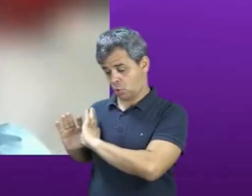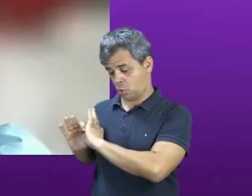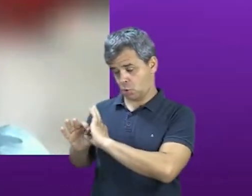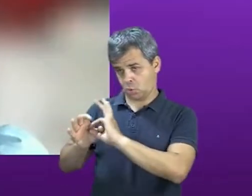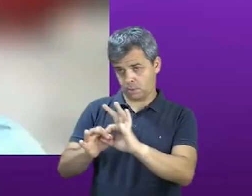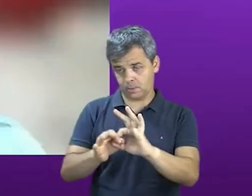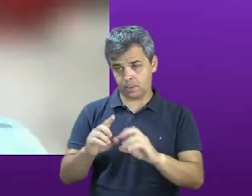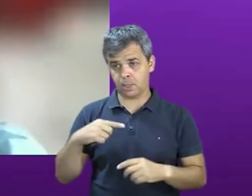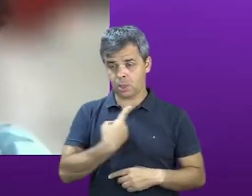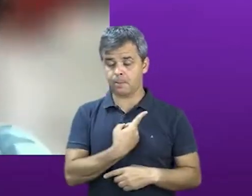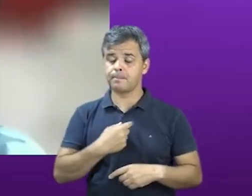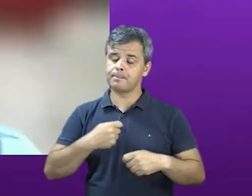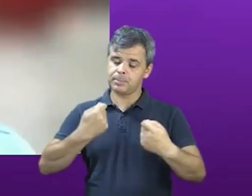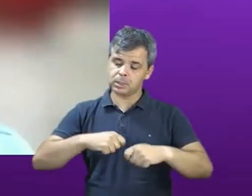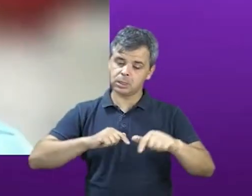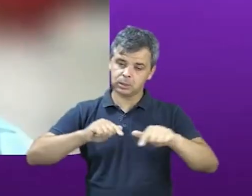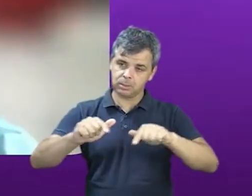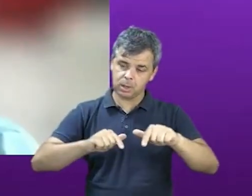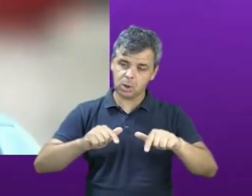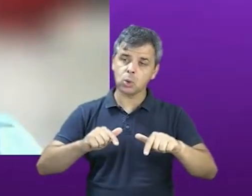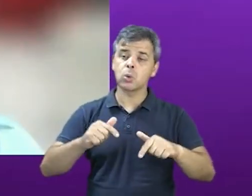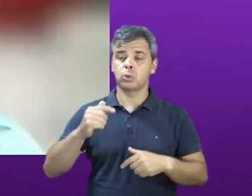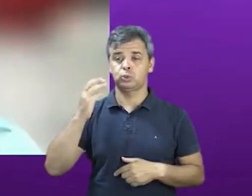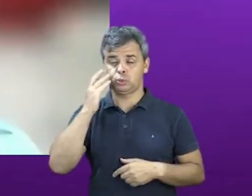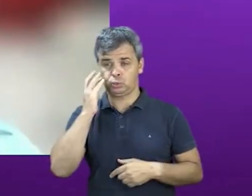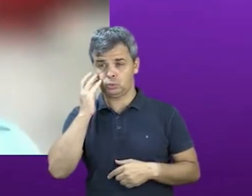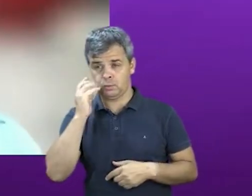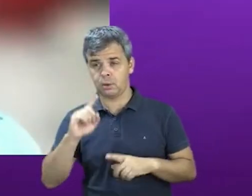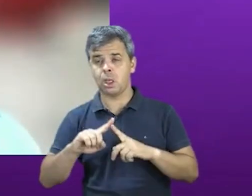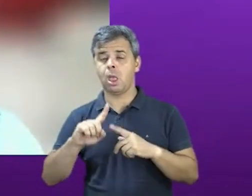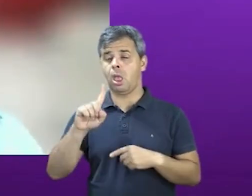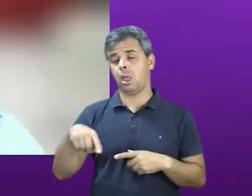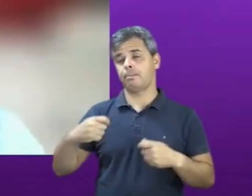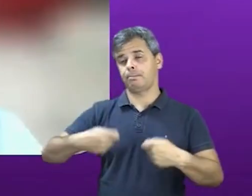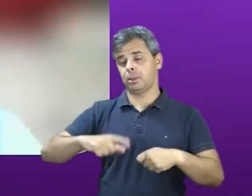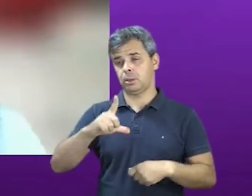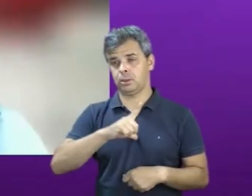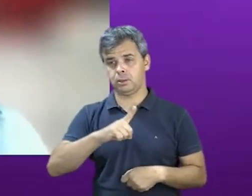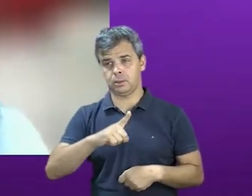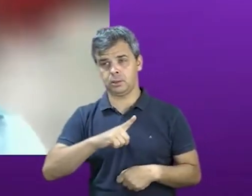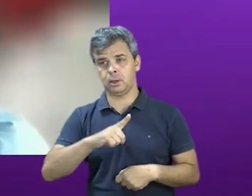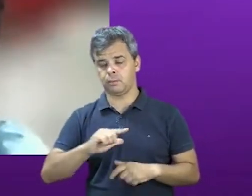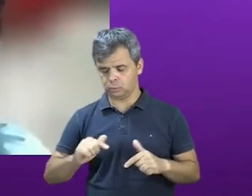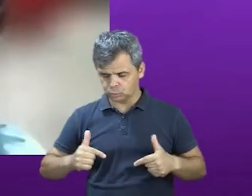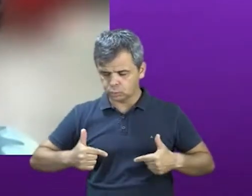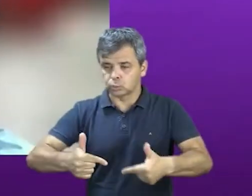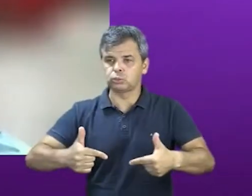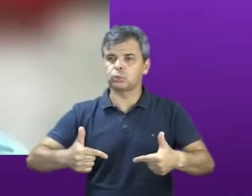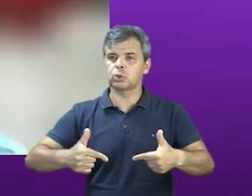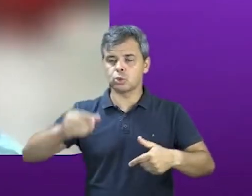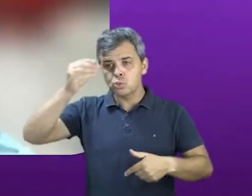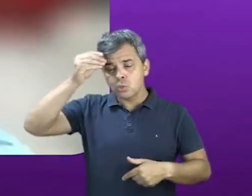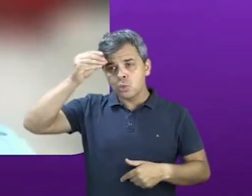gente precisa trabalhar essa garotada. Então é preciso fazer batalhas do